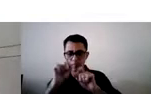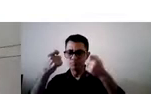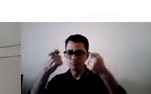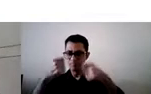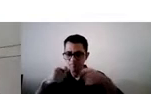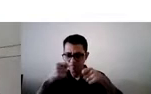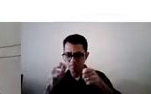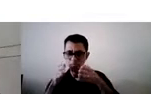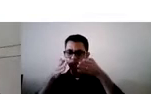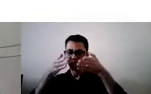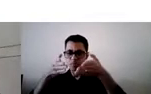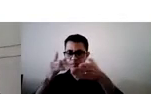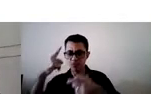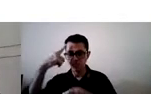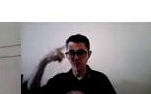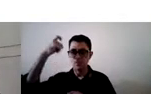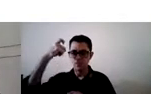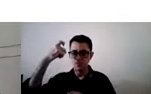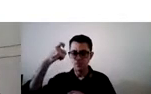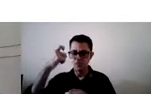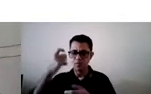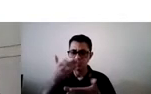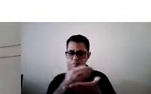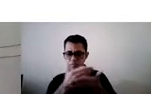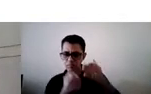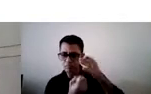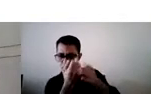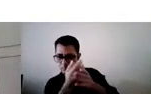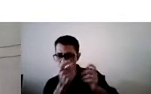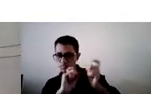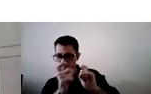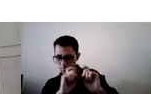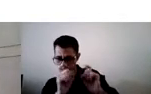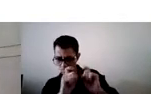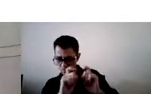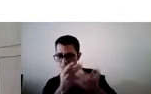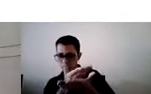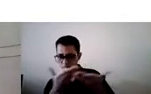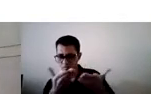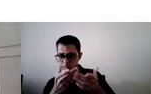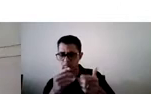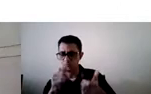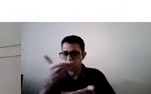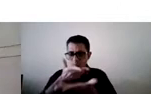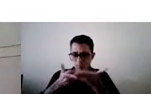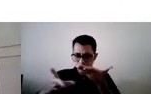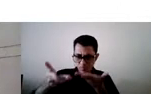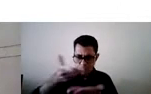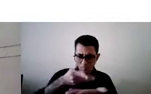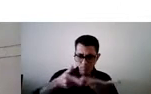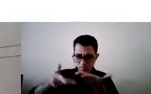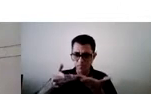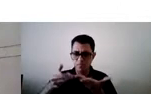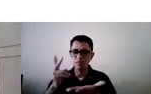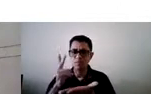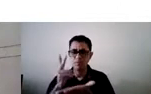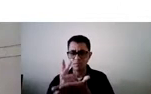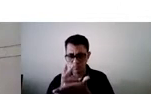pretende? Qual foi a nossa ideia quando a gente começou a criar esse ATPC? De uma troca de experiências mesmo. Esse